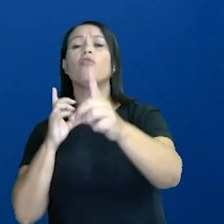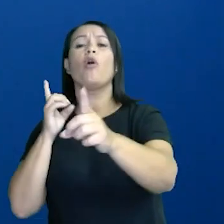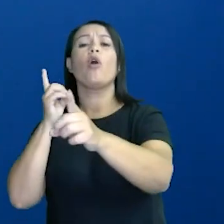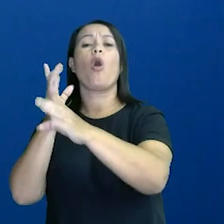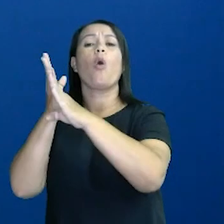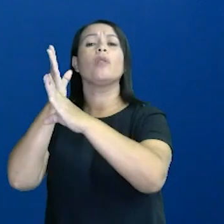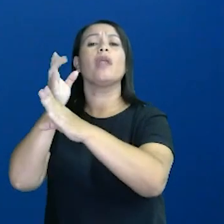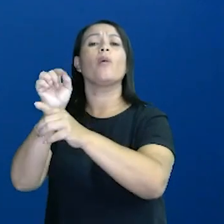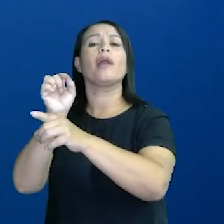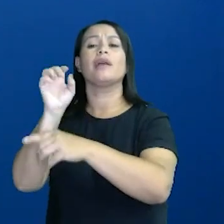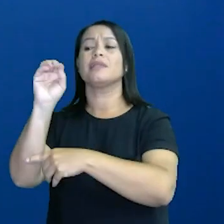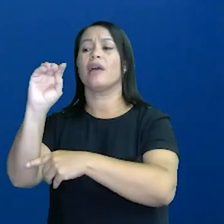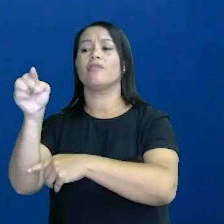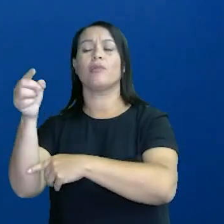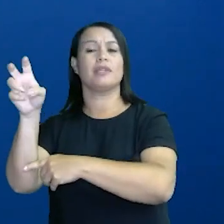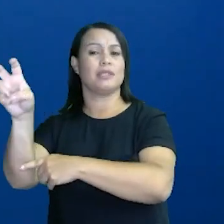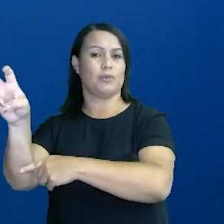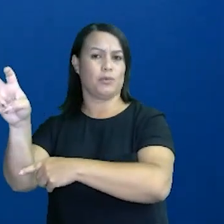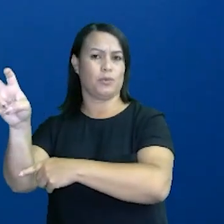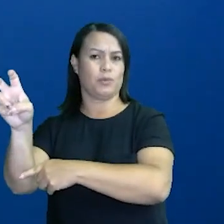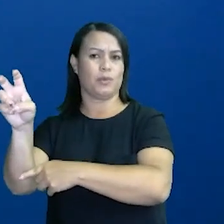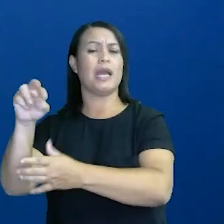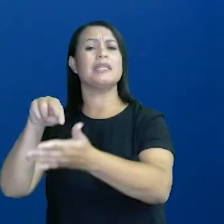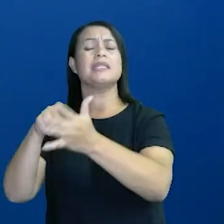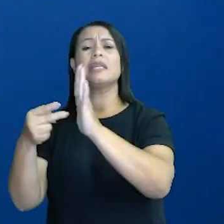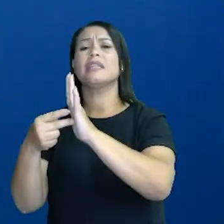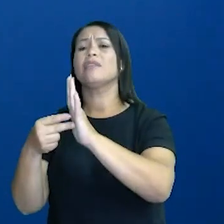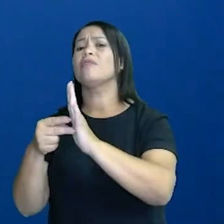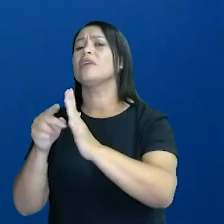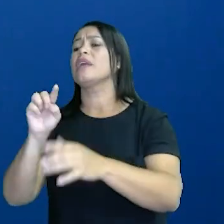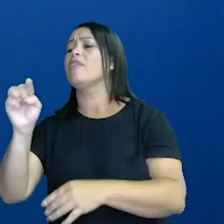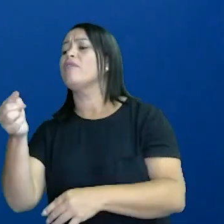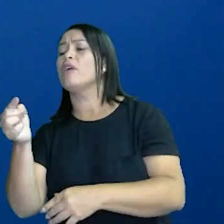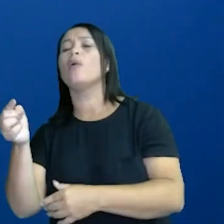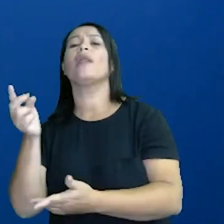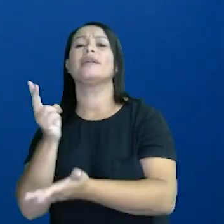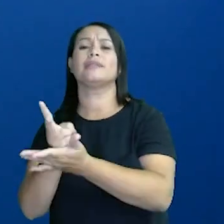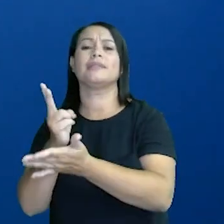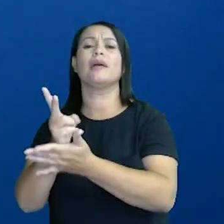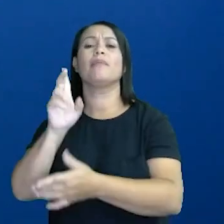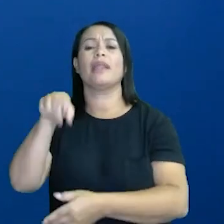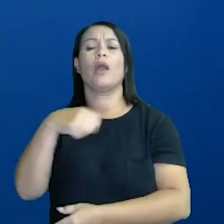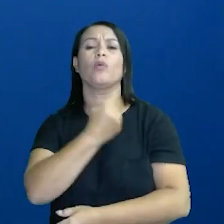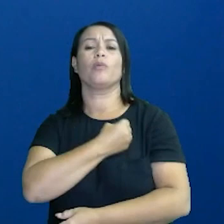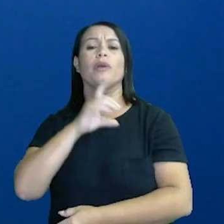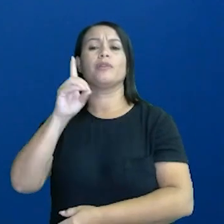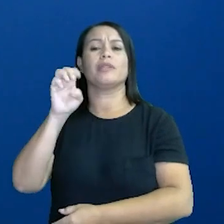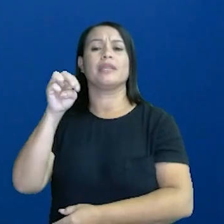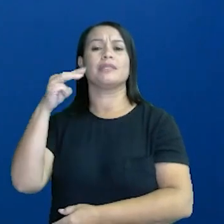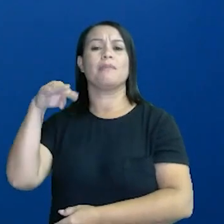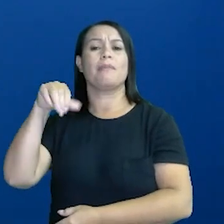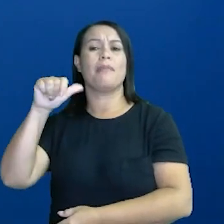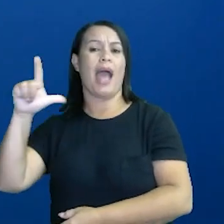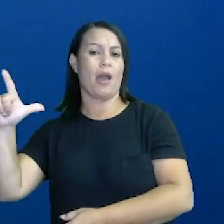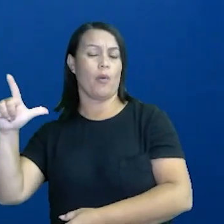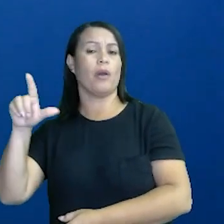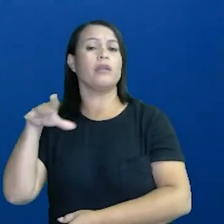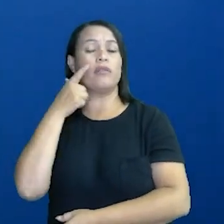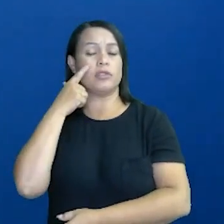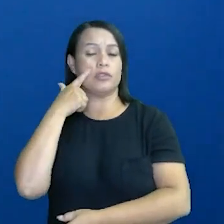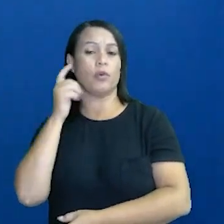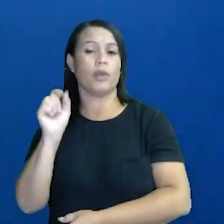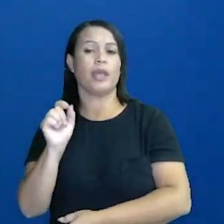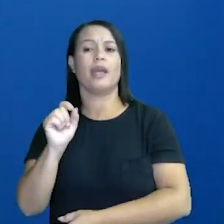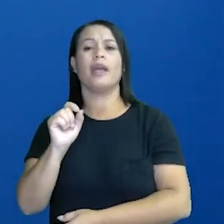encontrar quem? Eu vou encontrar 0,5. Esse número acompanhado por vírgula, nós chamamos ele de número decimais, tá certo? Então,